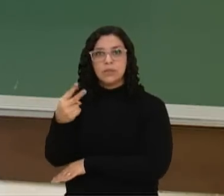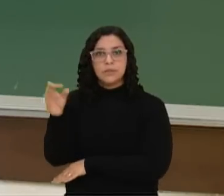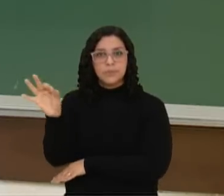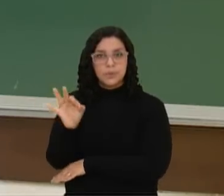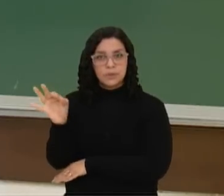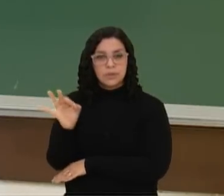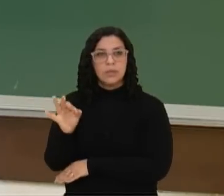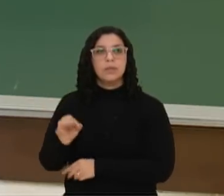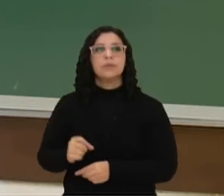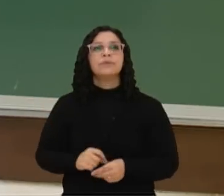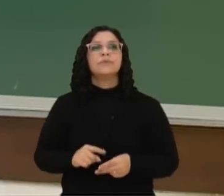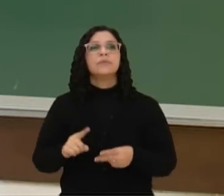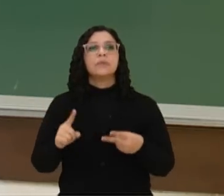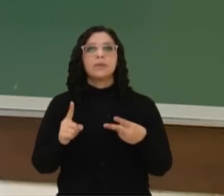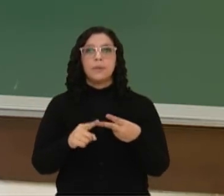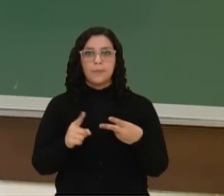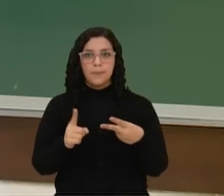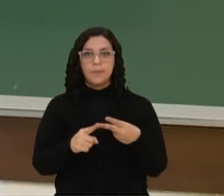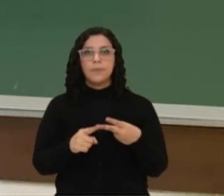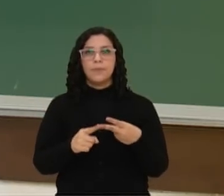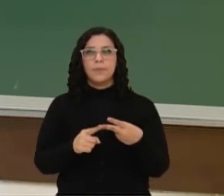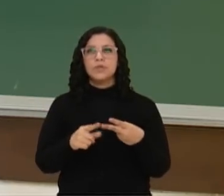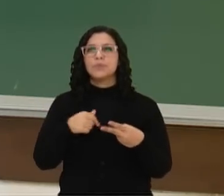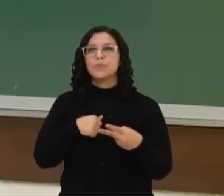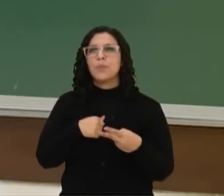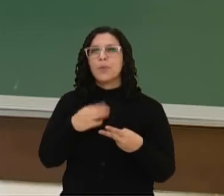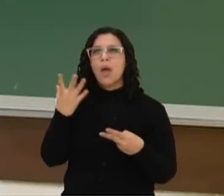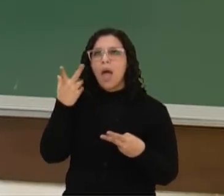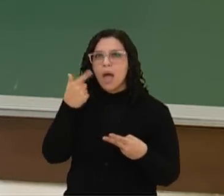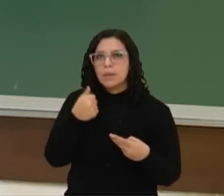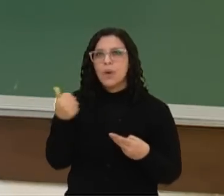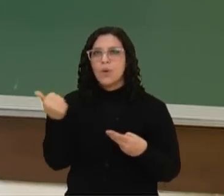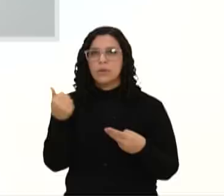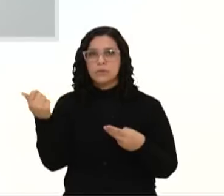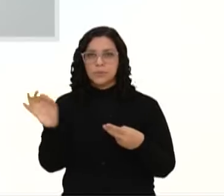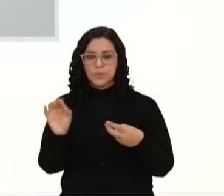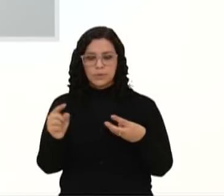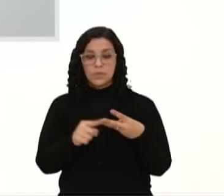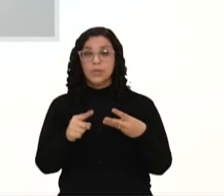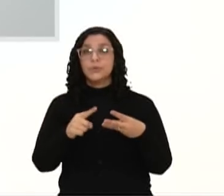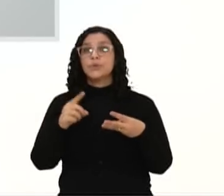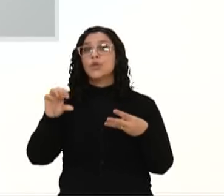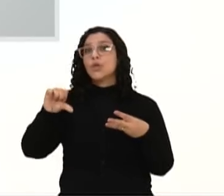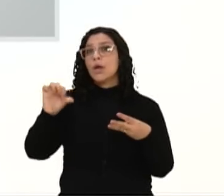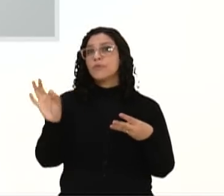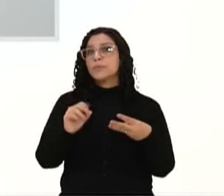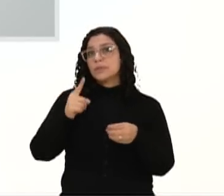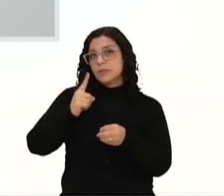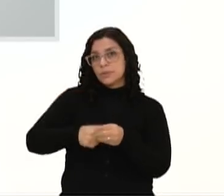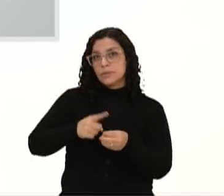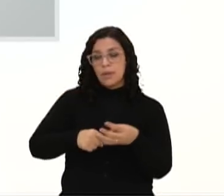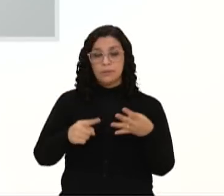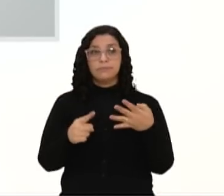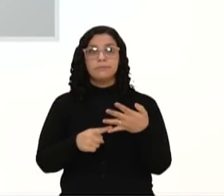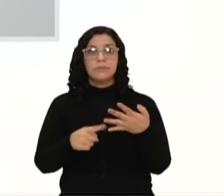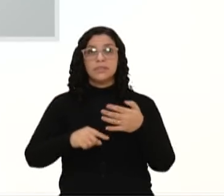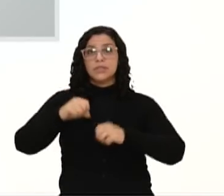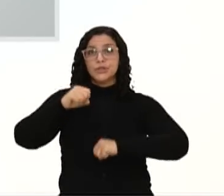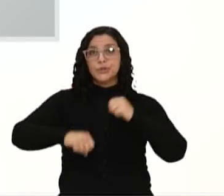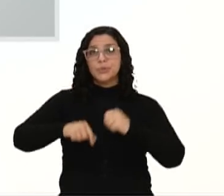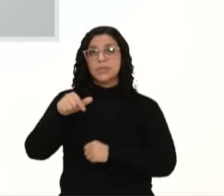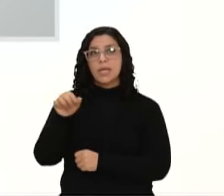72%. Depois nós vamos ter ali consumo animal, 11%. Consumo urbano, 9%. A